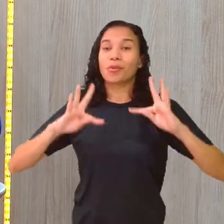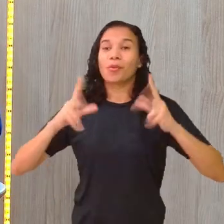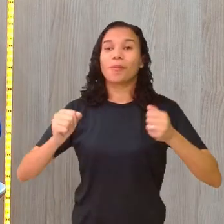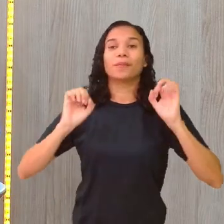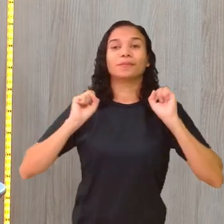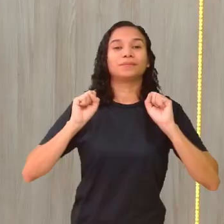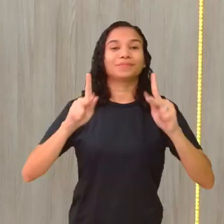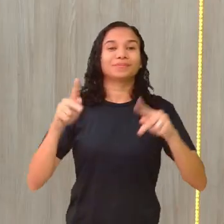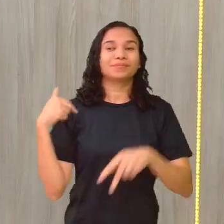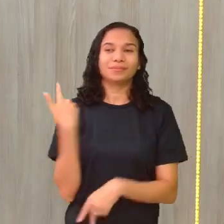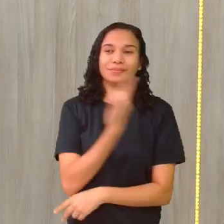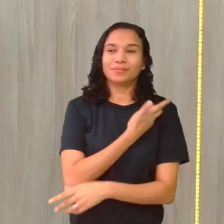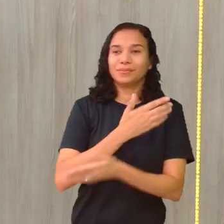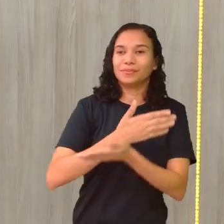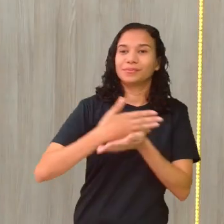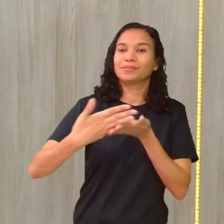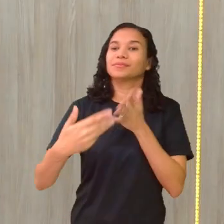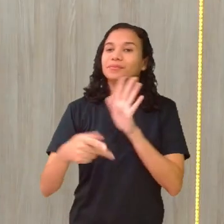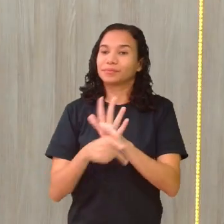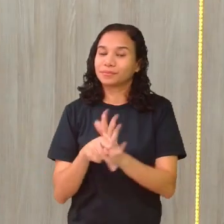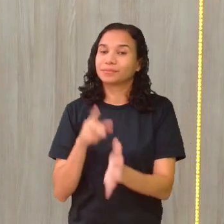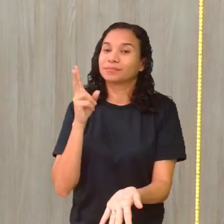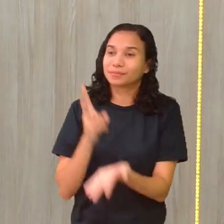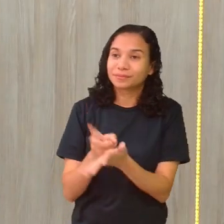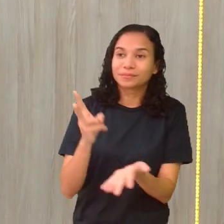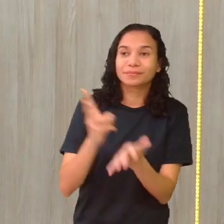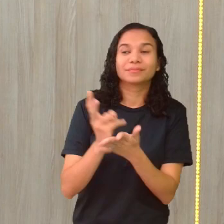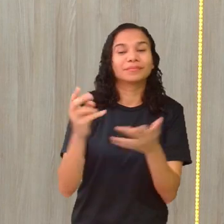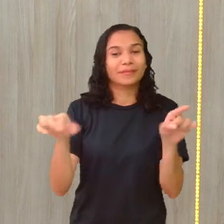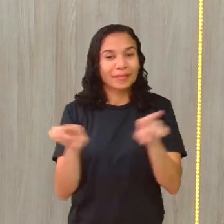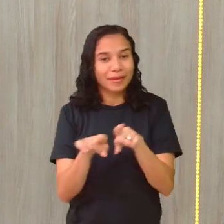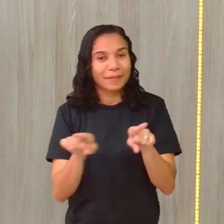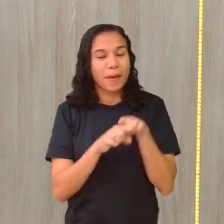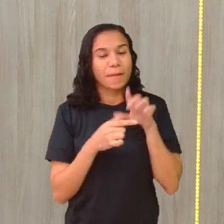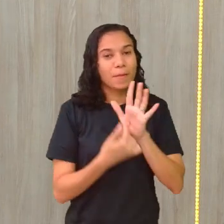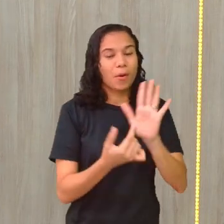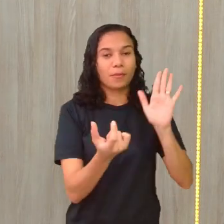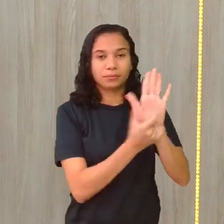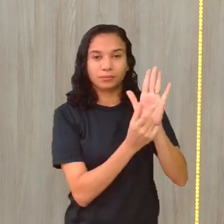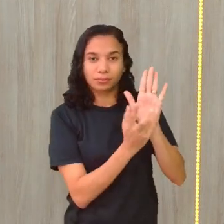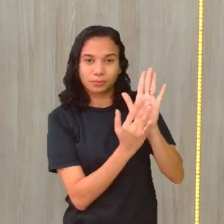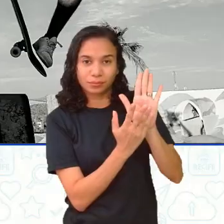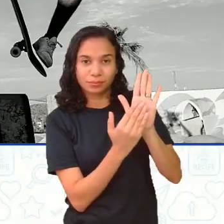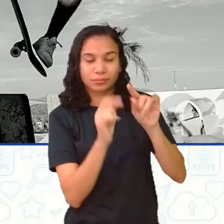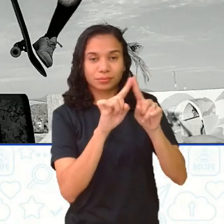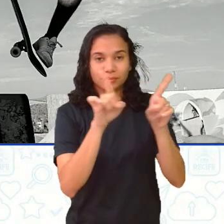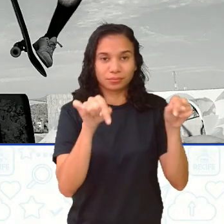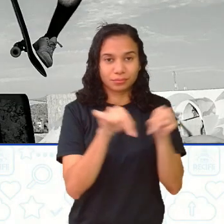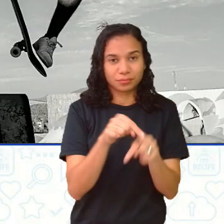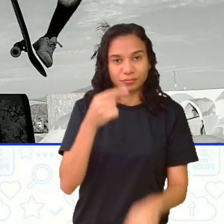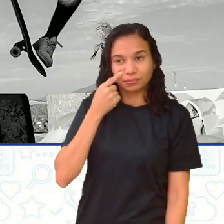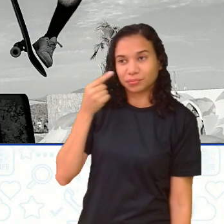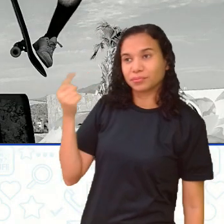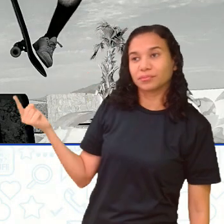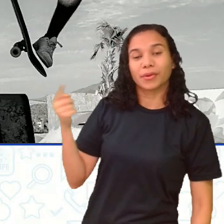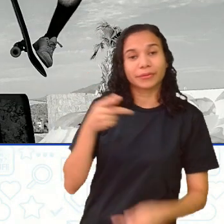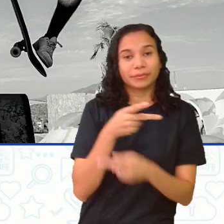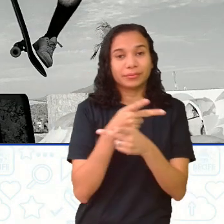pronto pra gente começar, né? Então, como eu sempre faço também, né? Tem um QR Code aí na tela para vocês